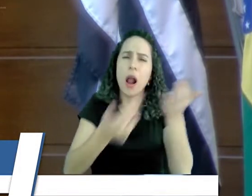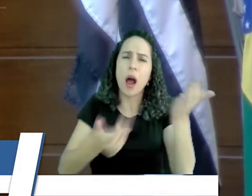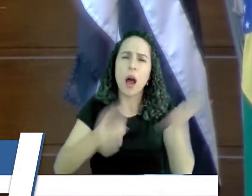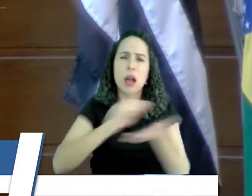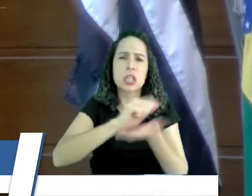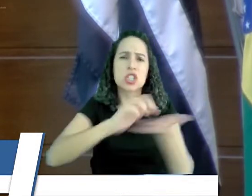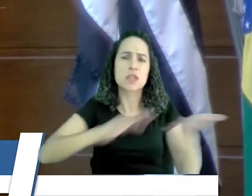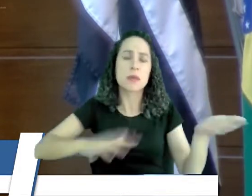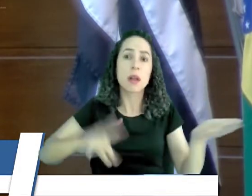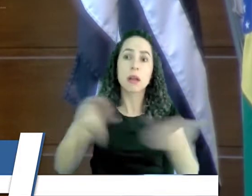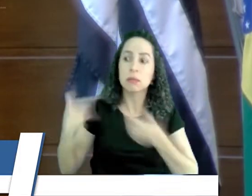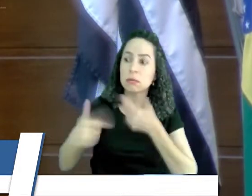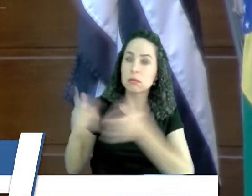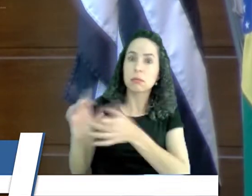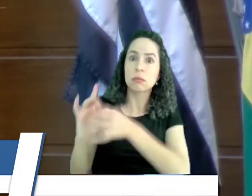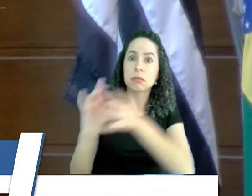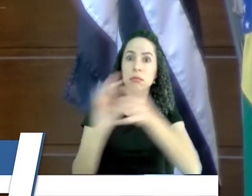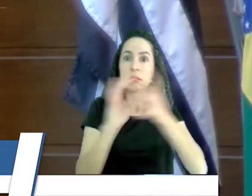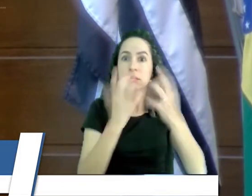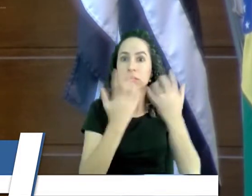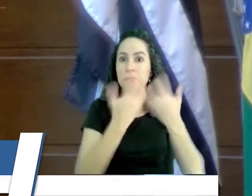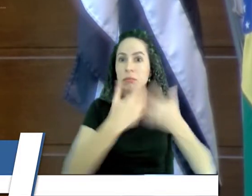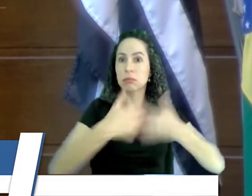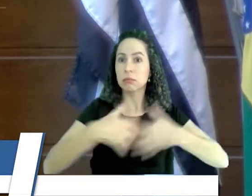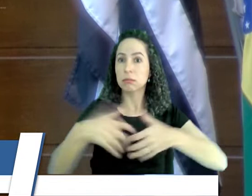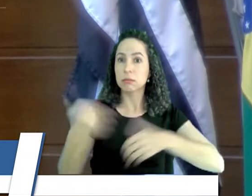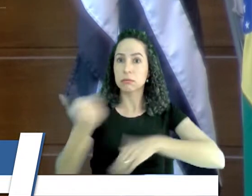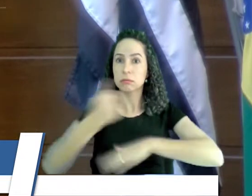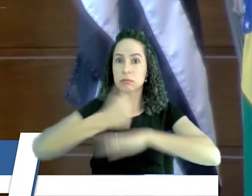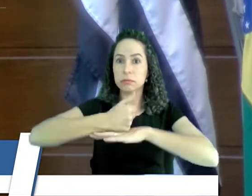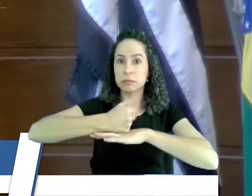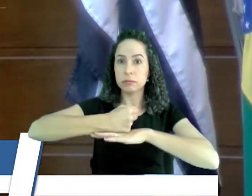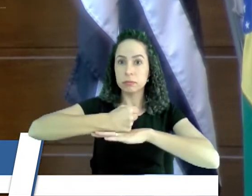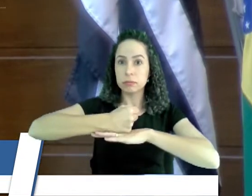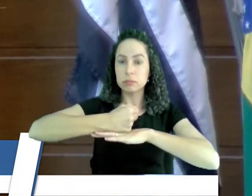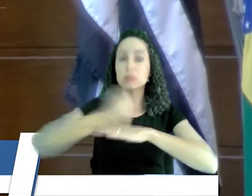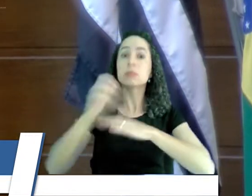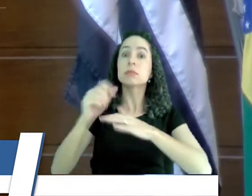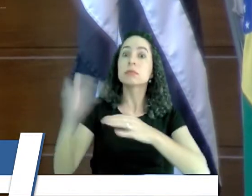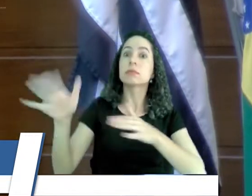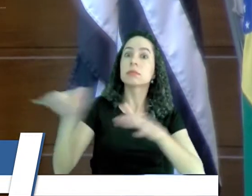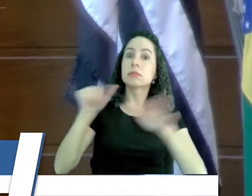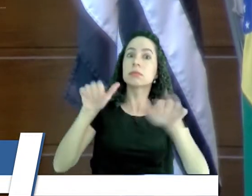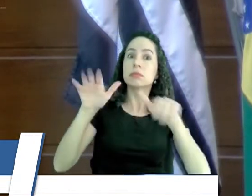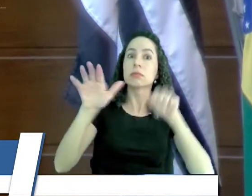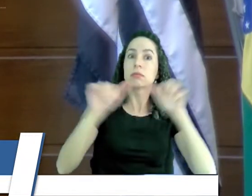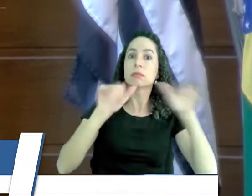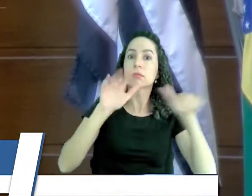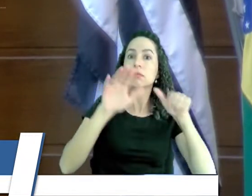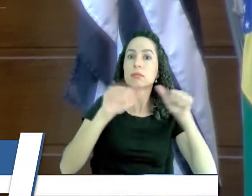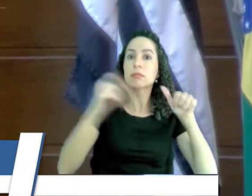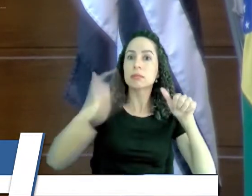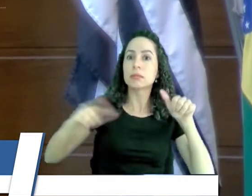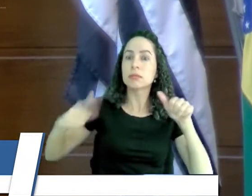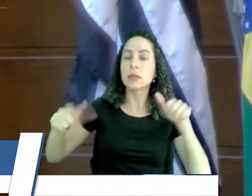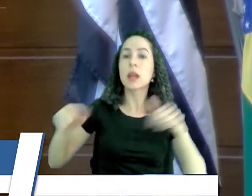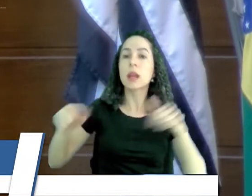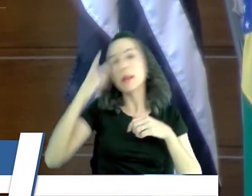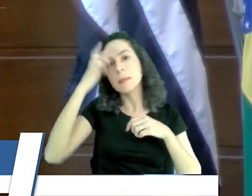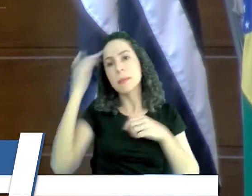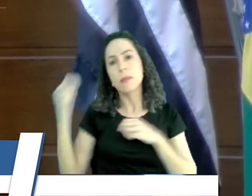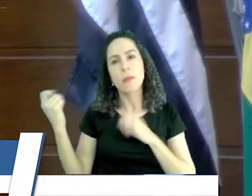trabalhadas juntas, integradas com Franca, poderão atrair muito mais e fazer com que os visitantes que para cá